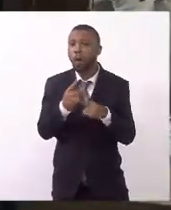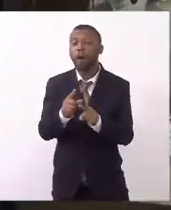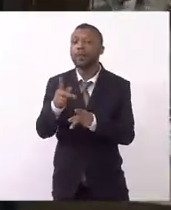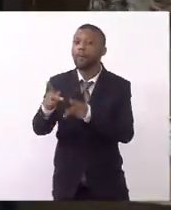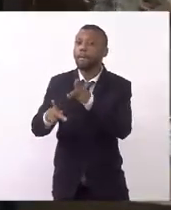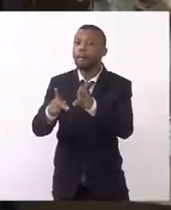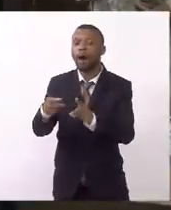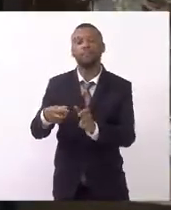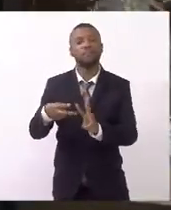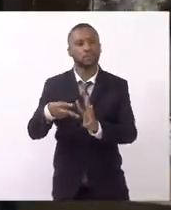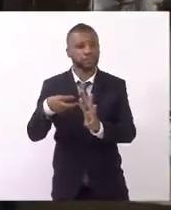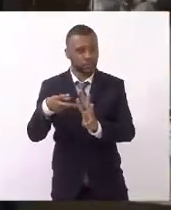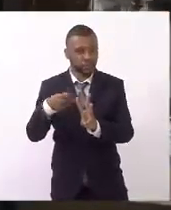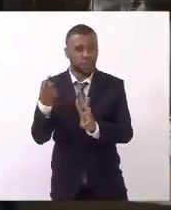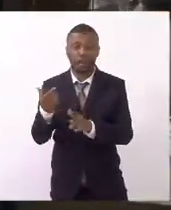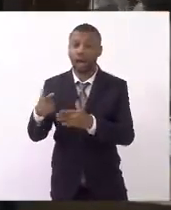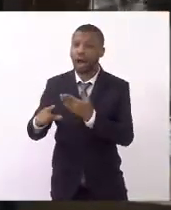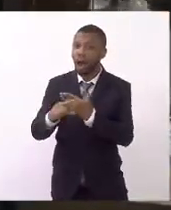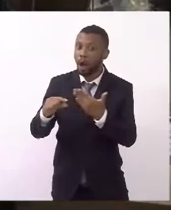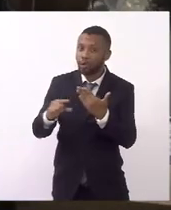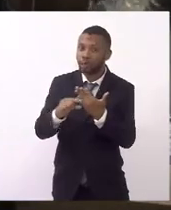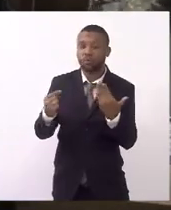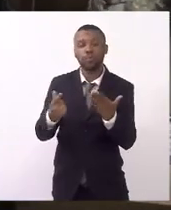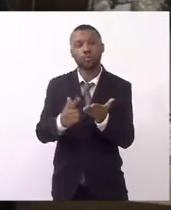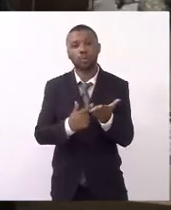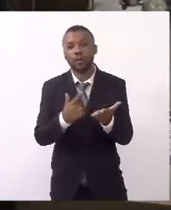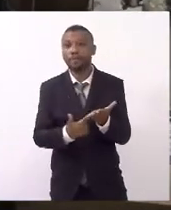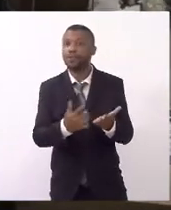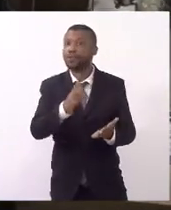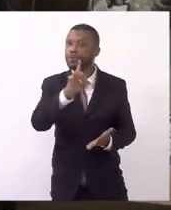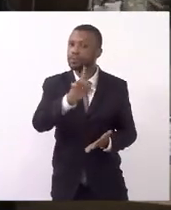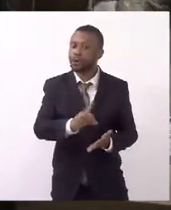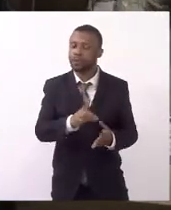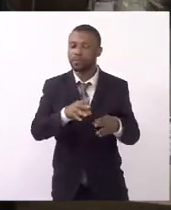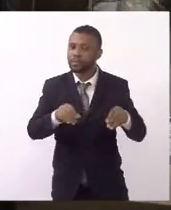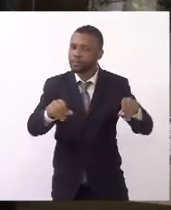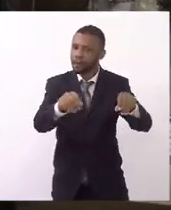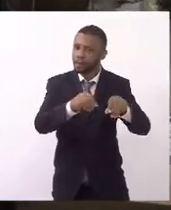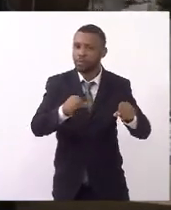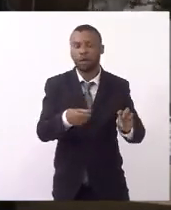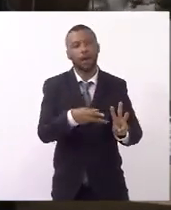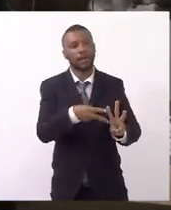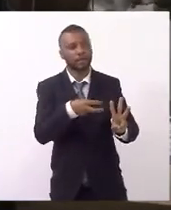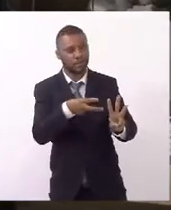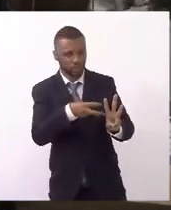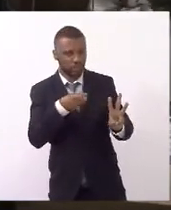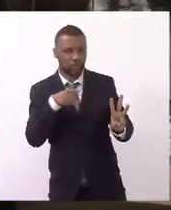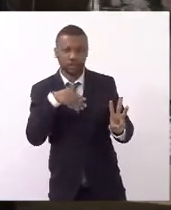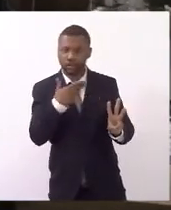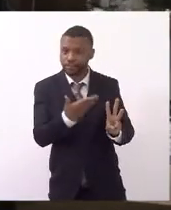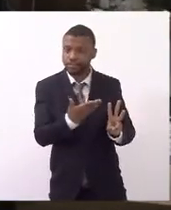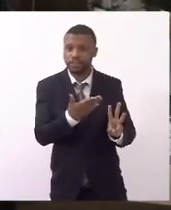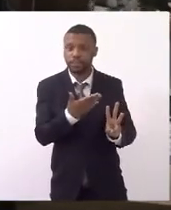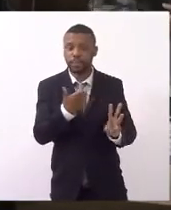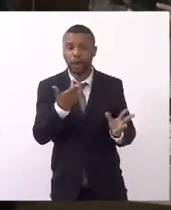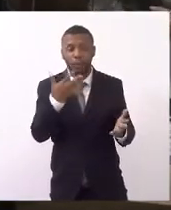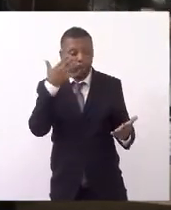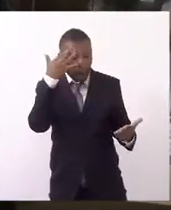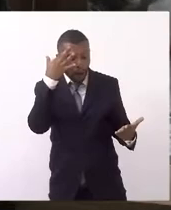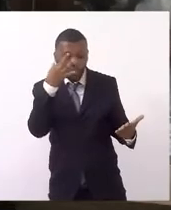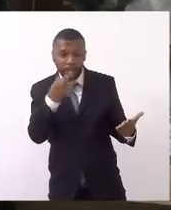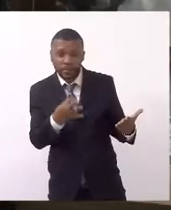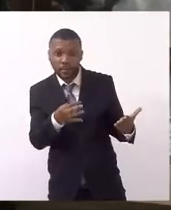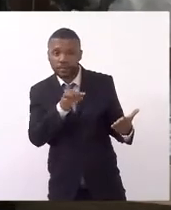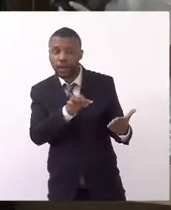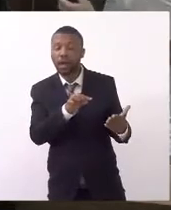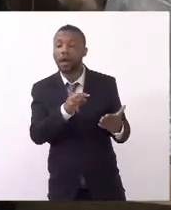indígenas é autor dos livros direitos territoriais indígenas indígenas uma interpretação